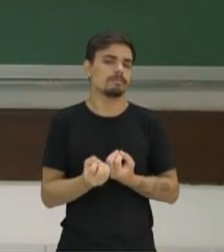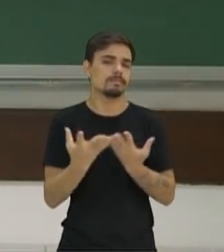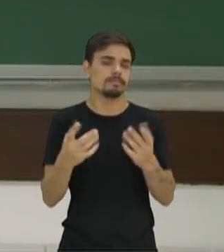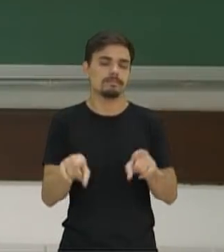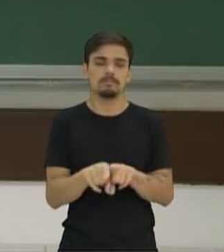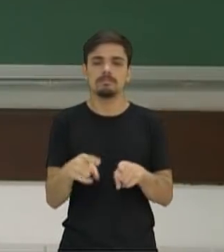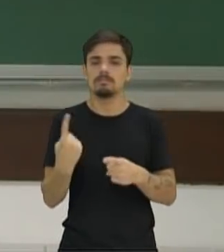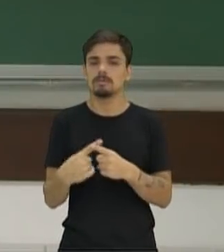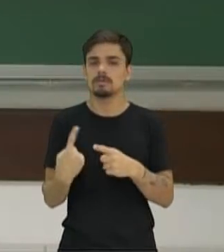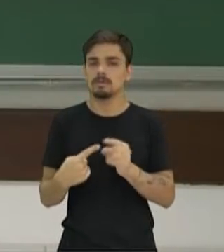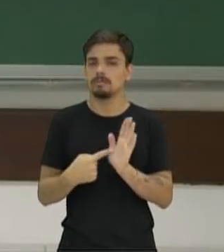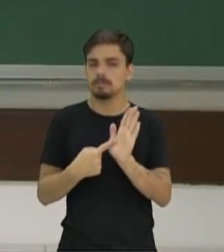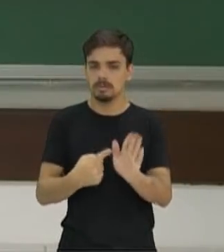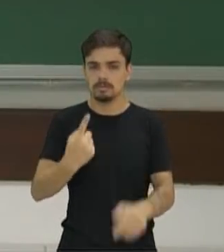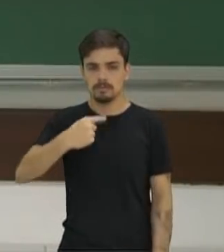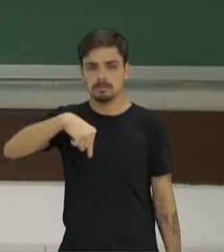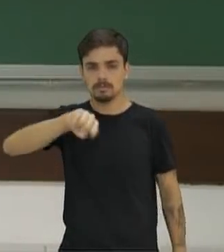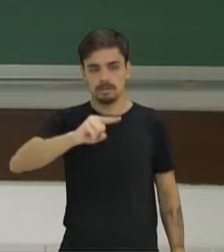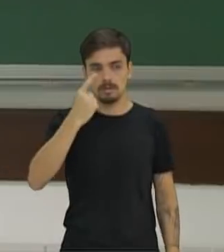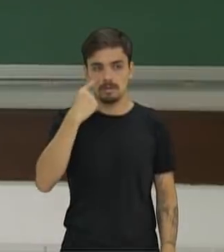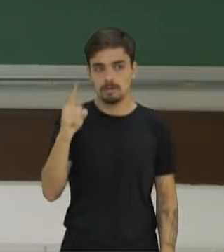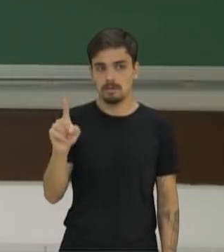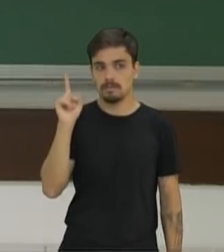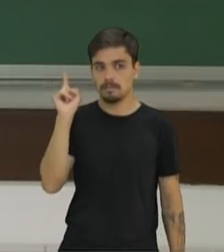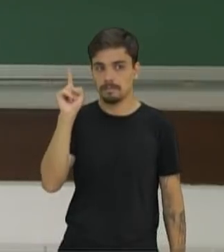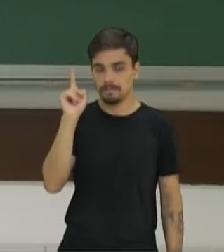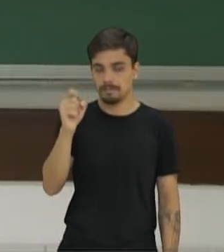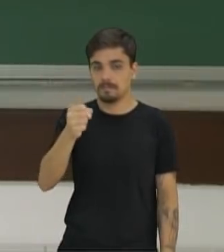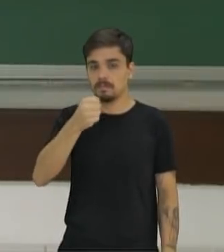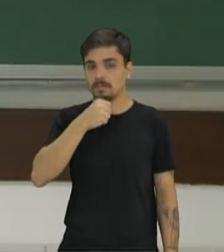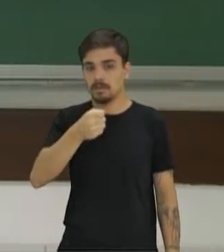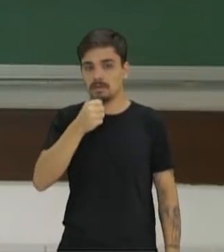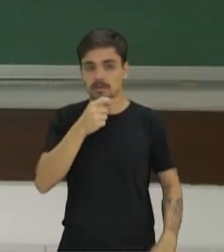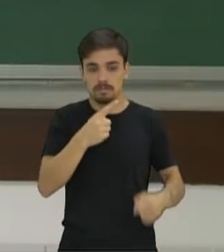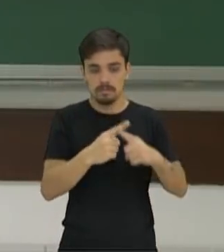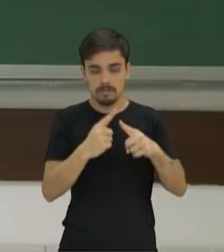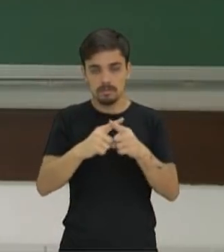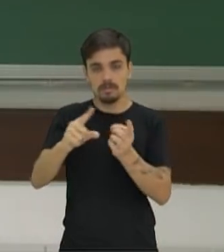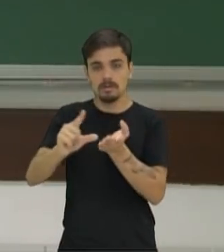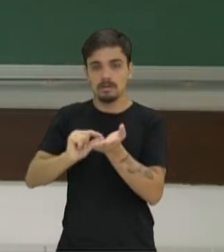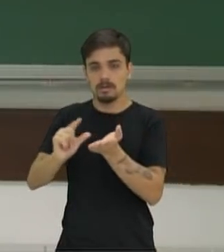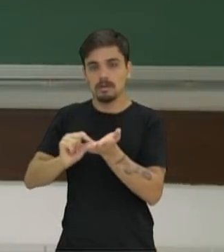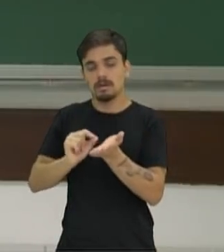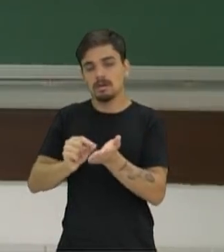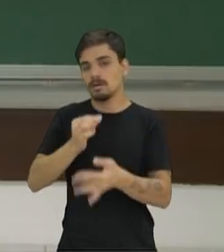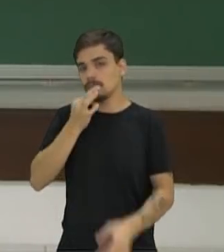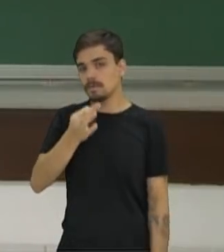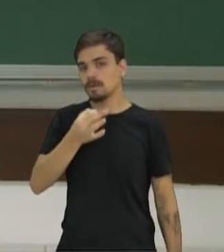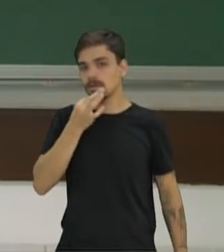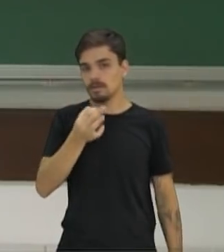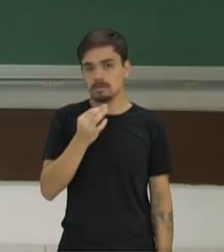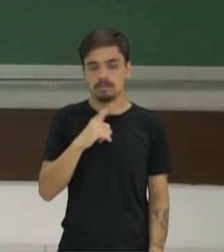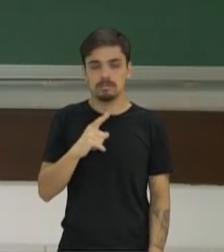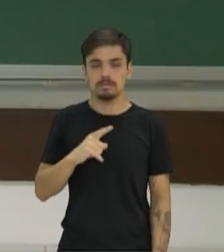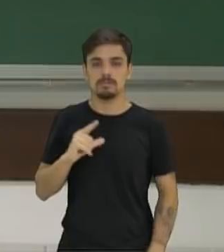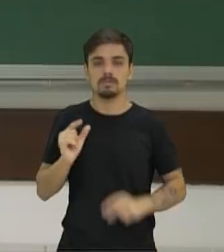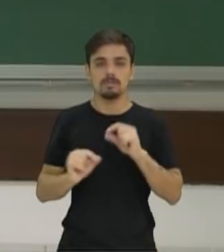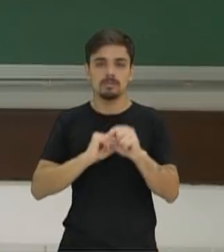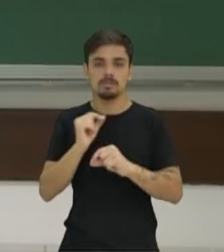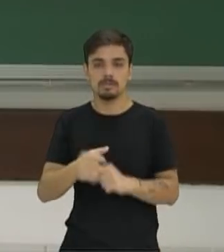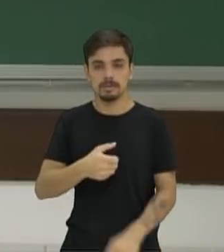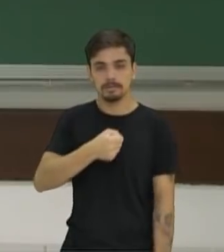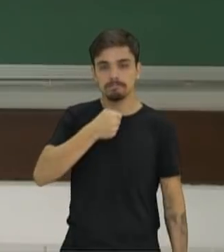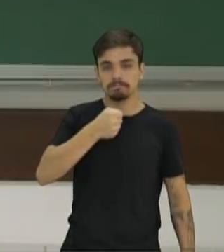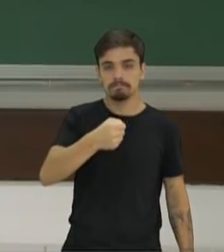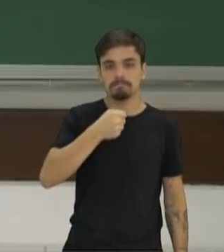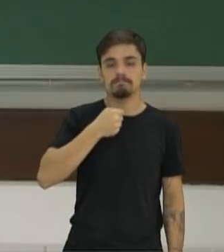vocês? Porque, olha só, lá em cima está escrito reportagem versus artigo de opinião. Porque eu tenho aqui uma